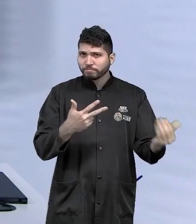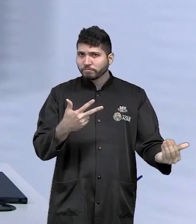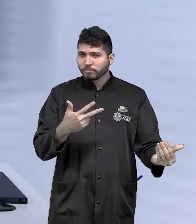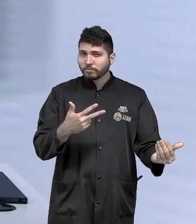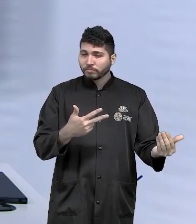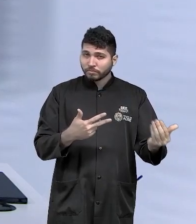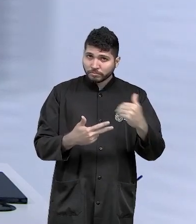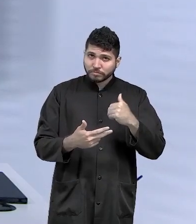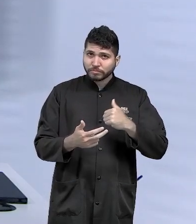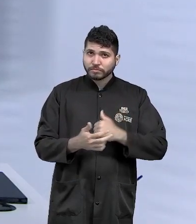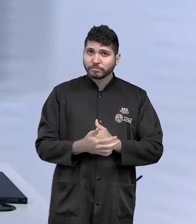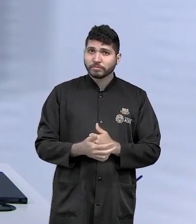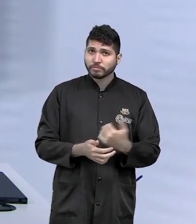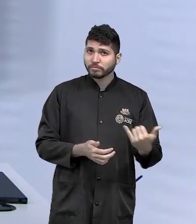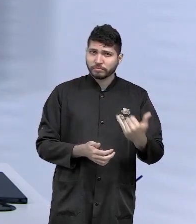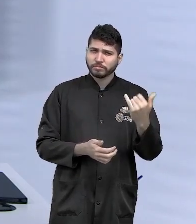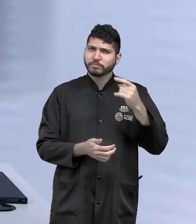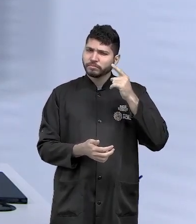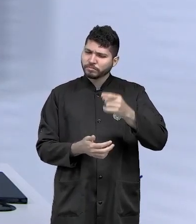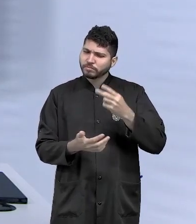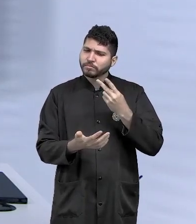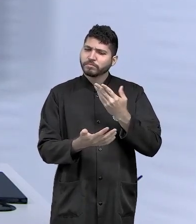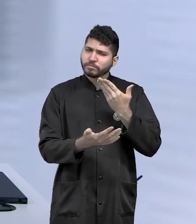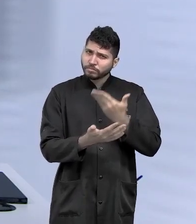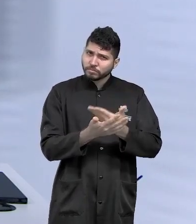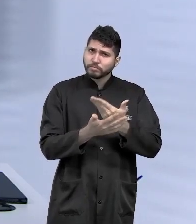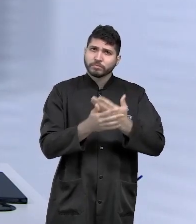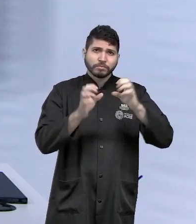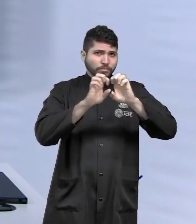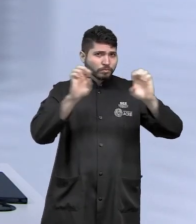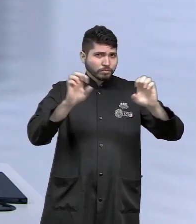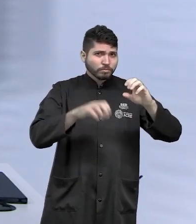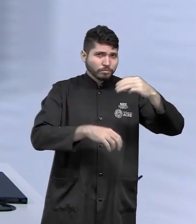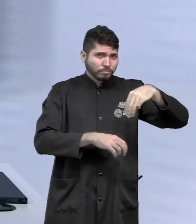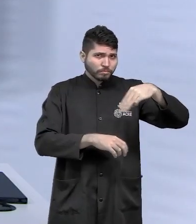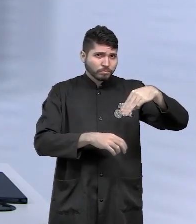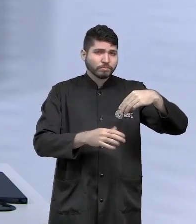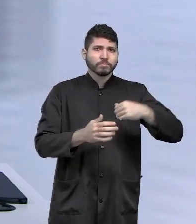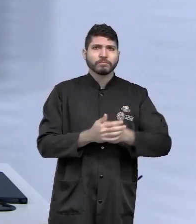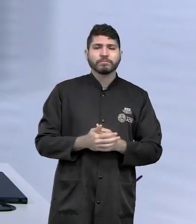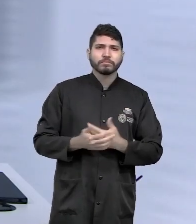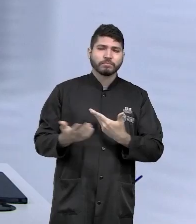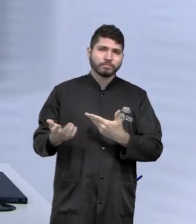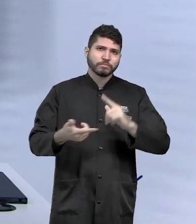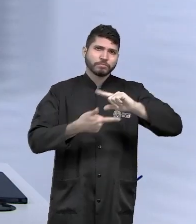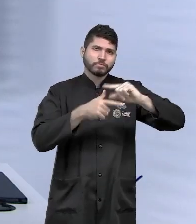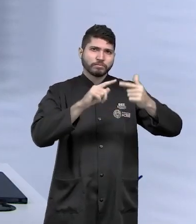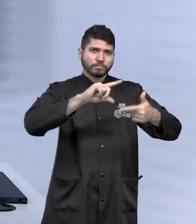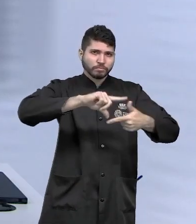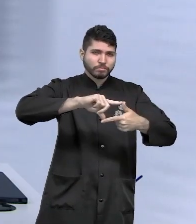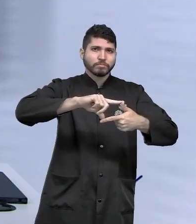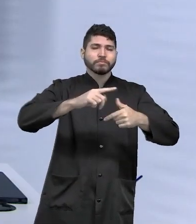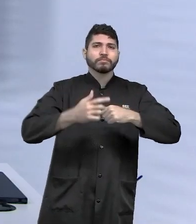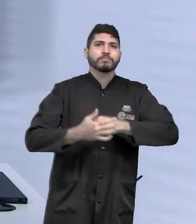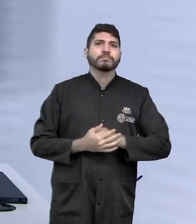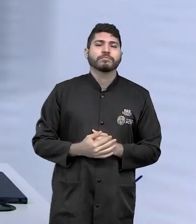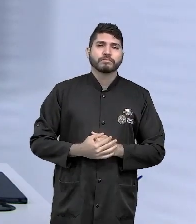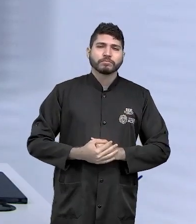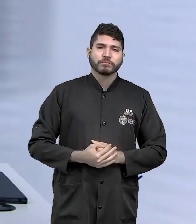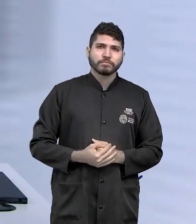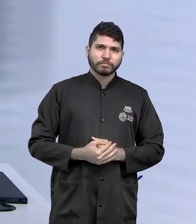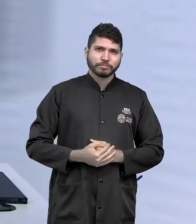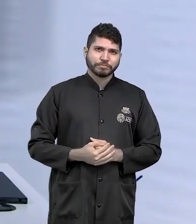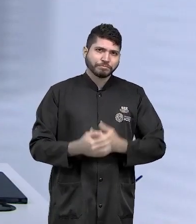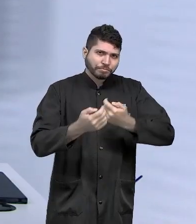as propriedades e também dar uma olhadinha nas fórmulas e relações matemáticas envolvendo progressão geométrica. Antes de começar, a gente vai entender o seguinte,